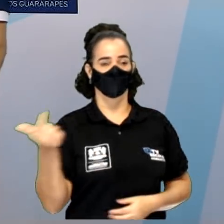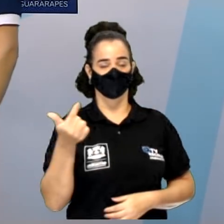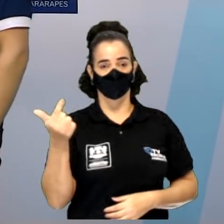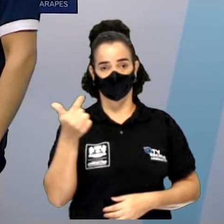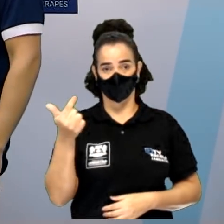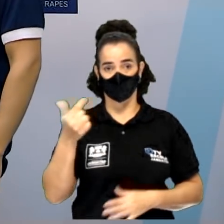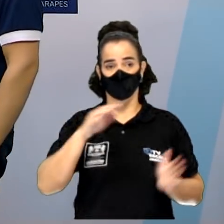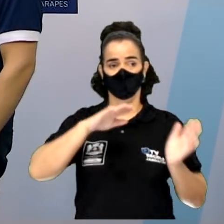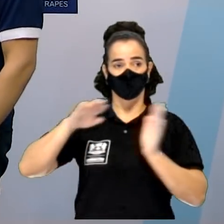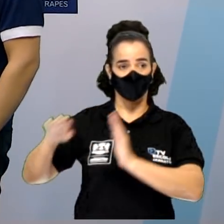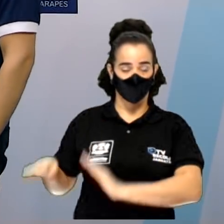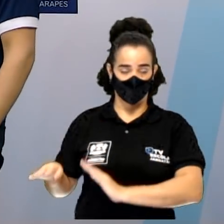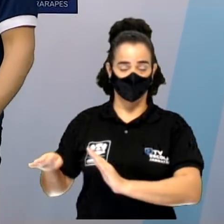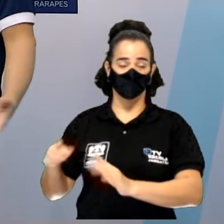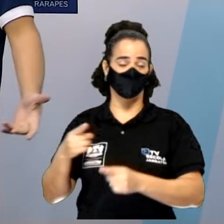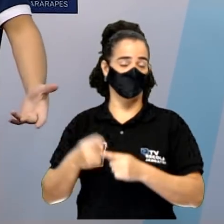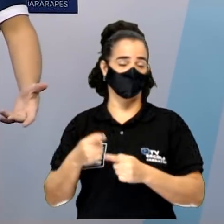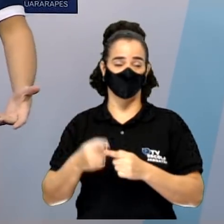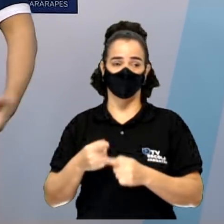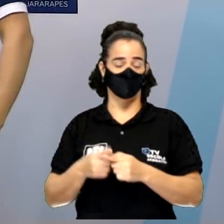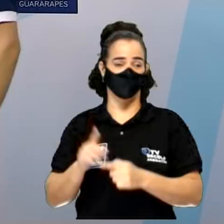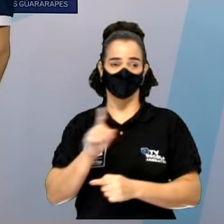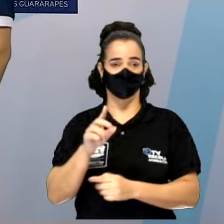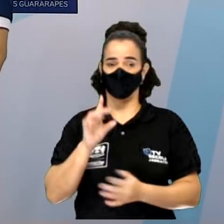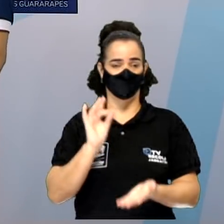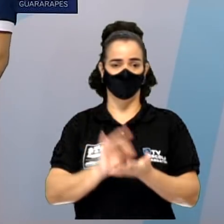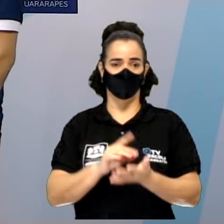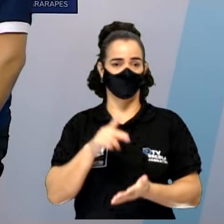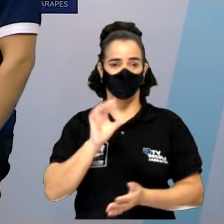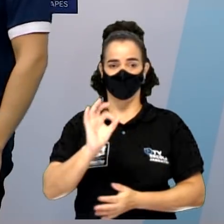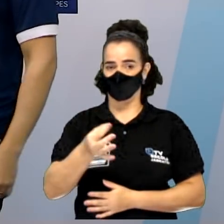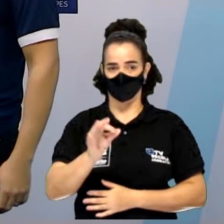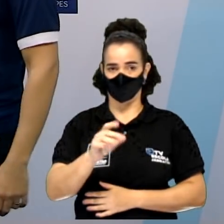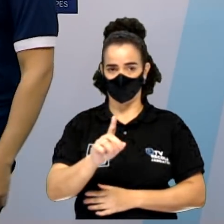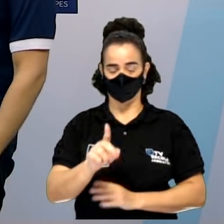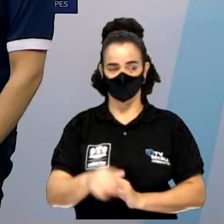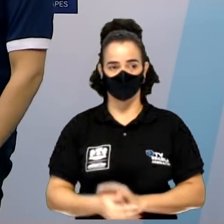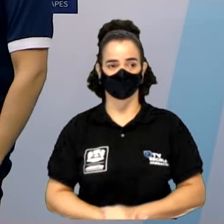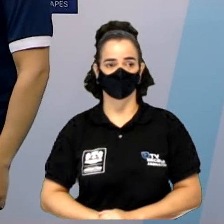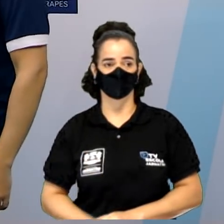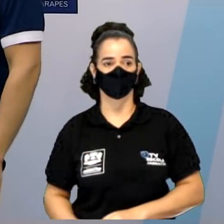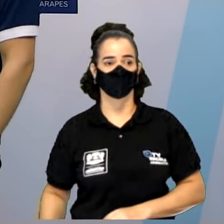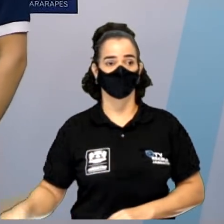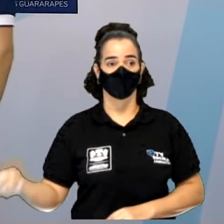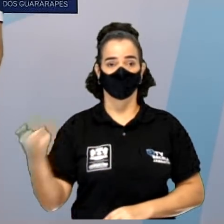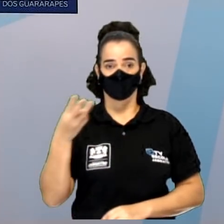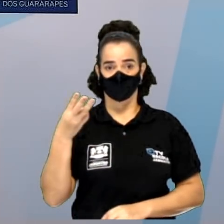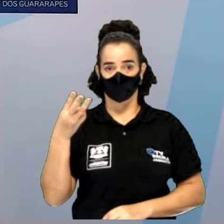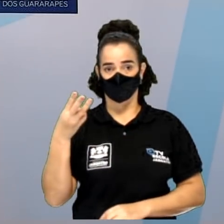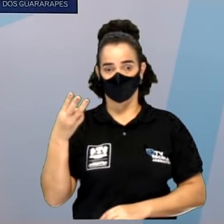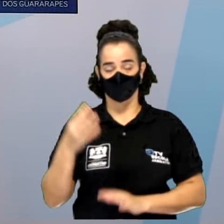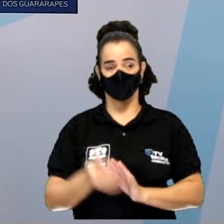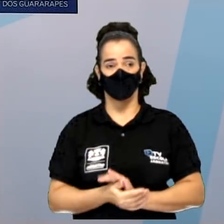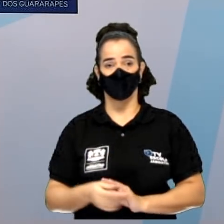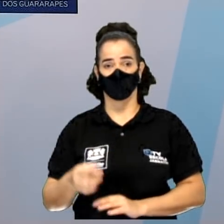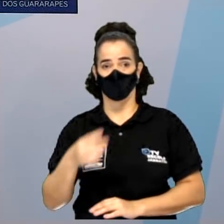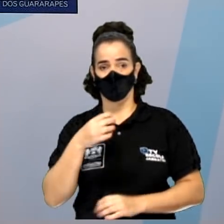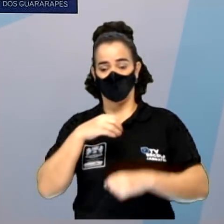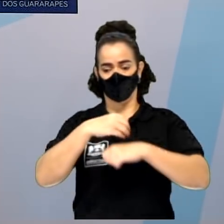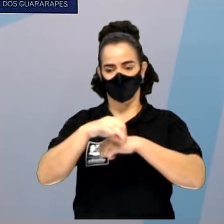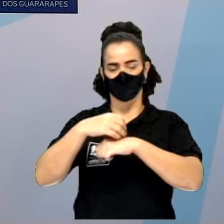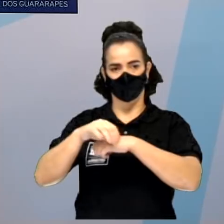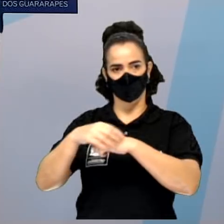vai descartá-lo aí, porque não é verdadeira essa resposta, né? Olha o item 3. Assim, uma dica para vocês, ó, dá para fazer